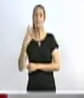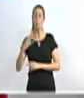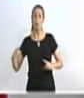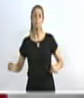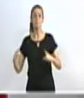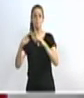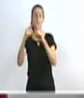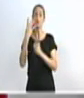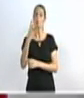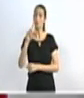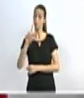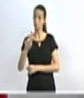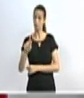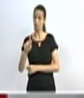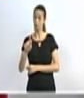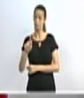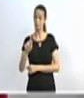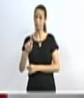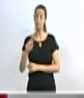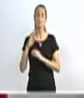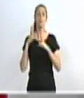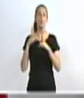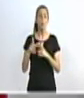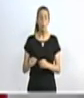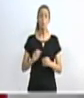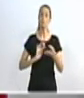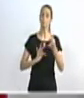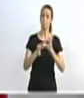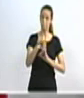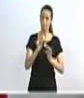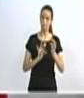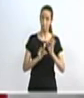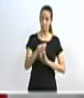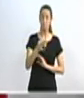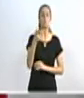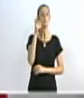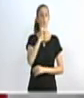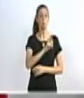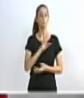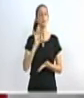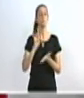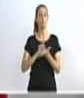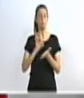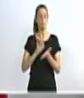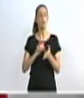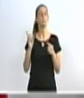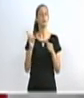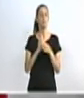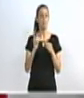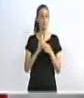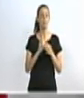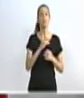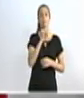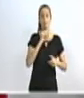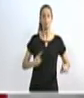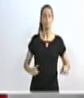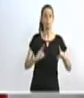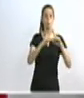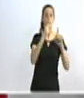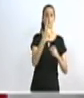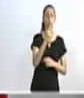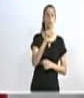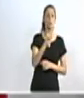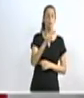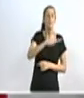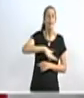4G. Em todas as tecnologias atendemos muito acima. O 2G atende 100% da área